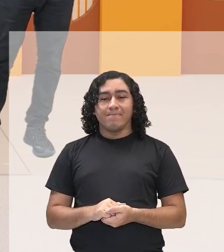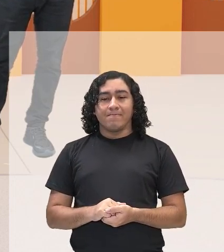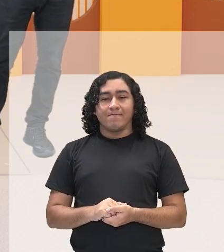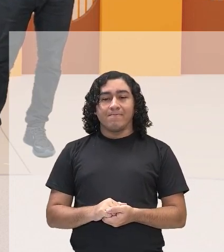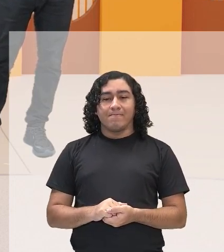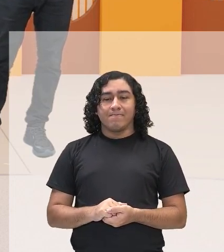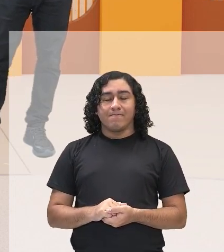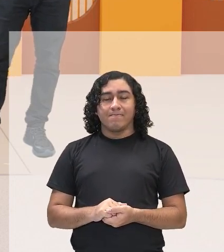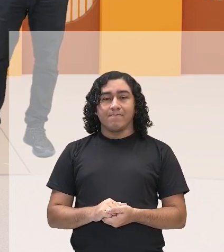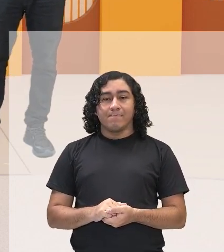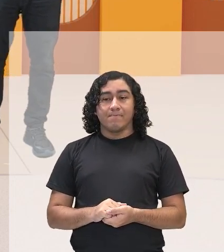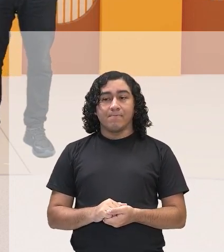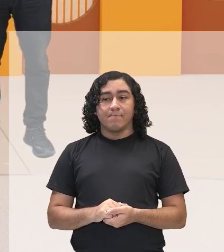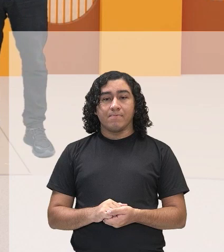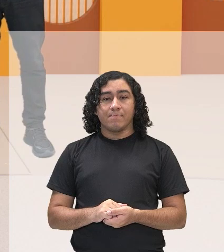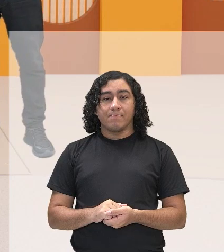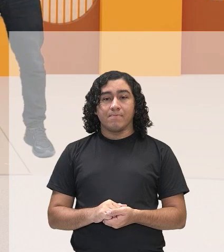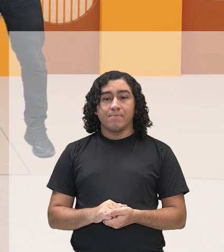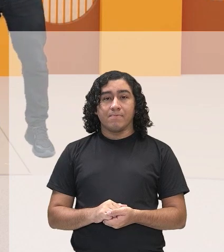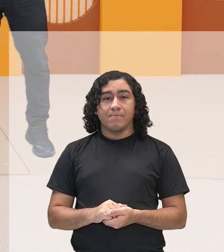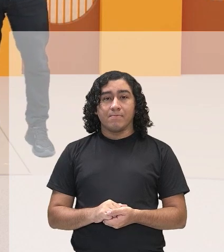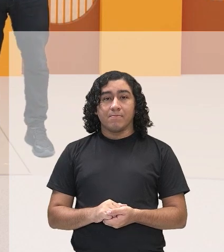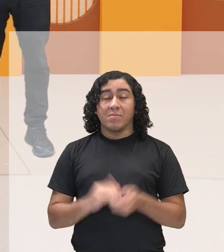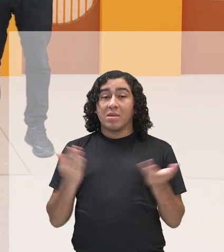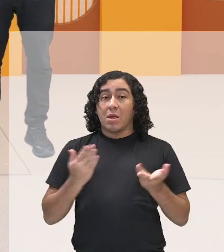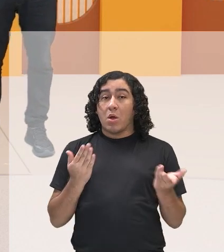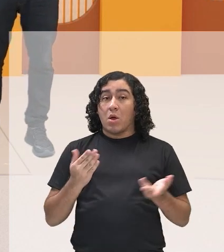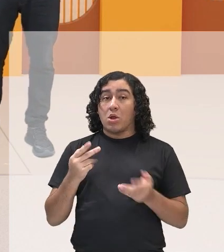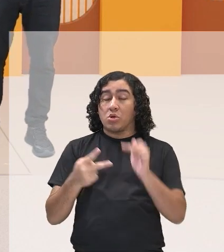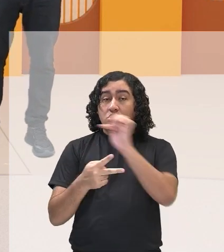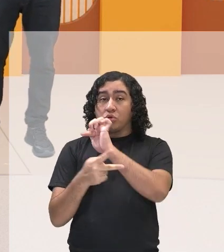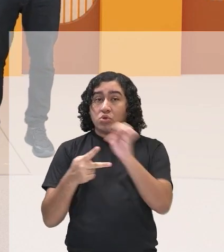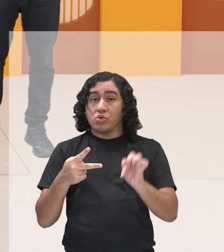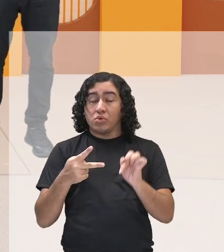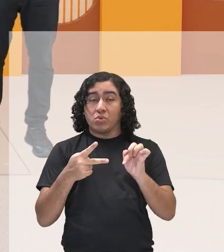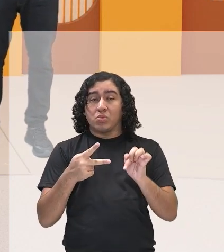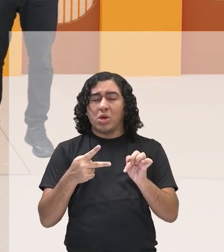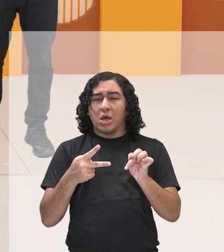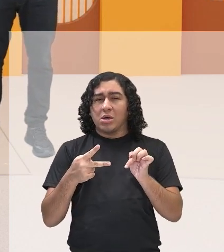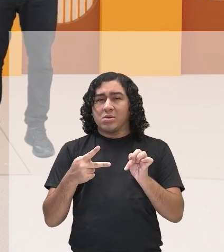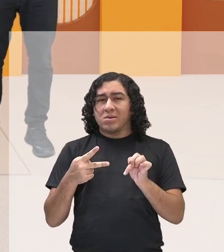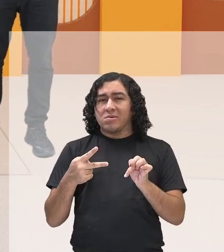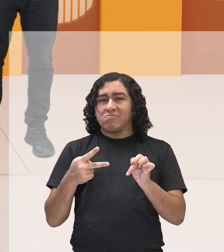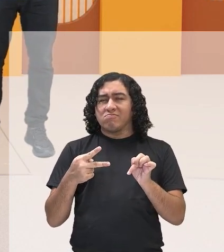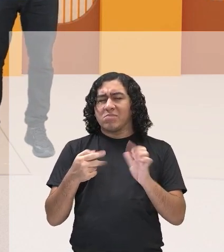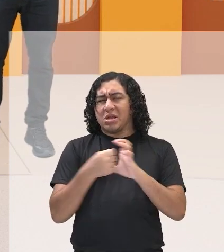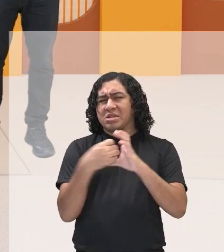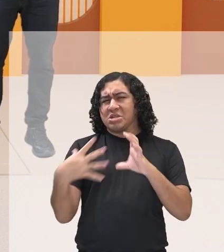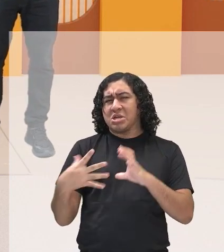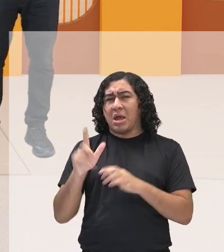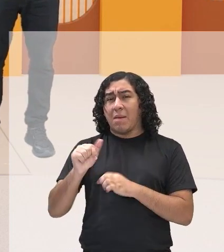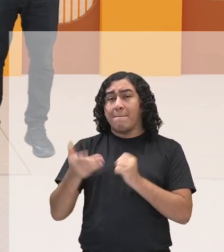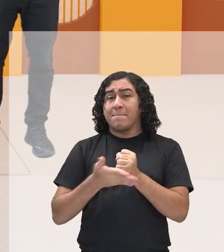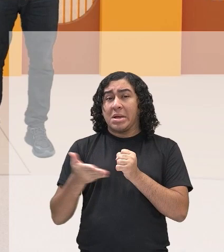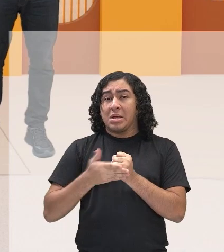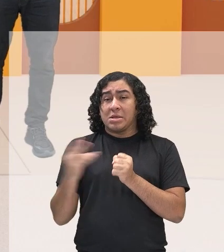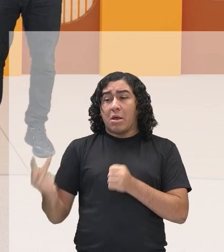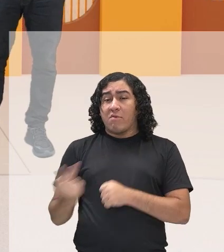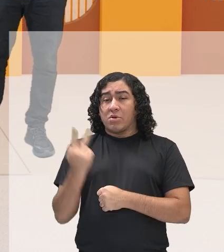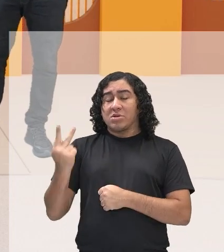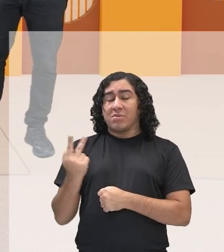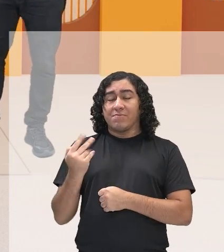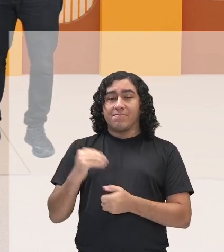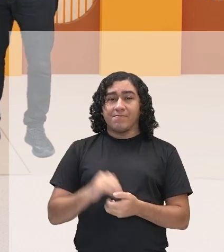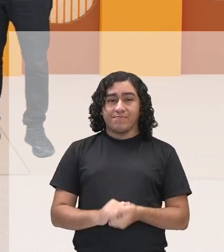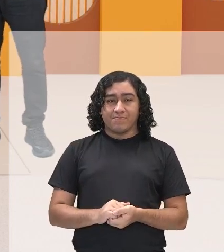então, nós vamos ver dois pontos que são, digamos assim, o fundamento dos valores. Né?